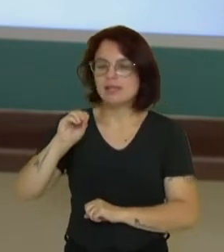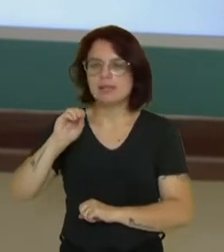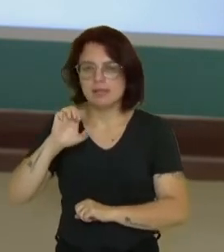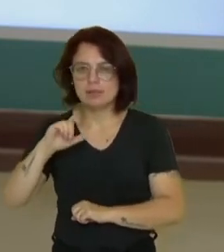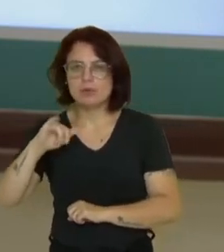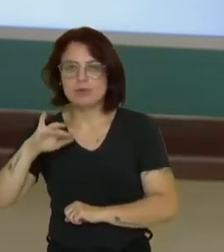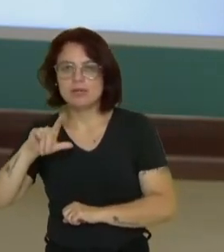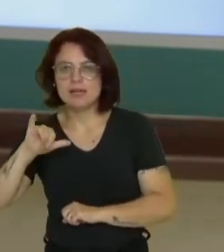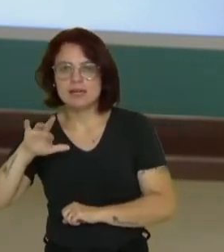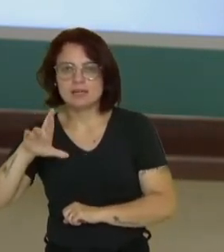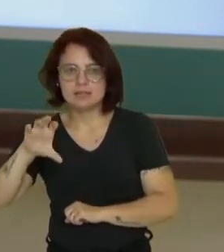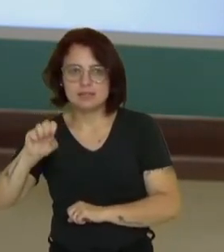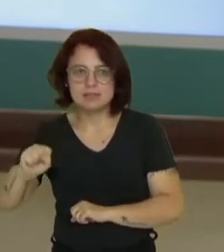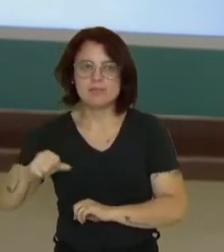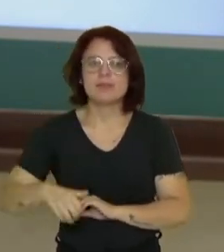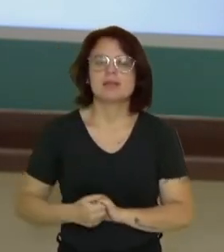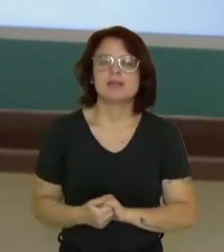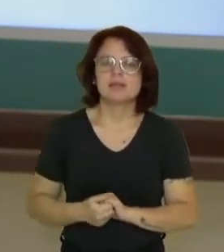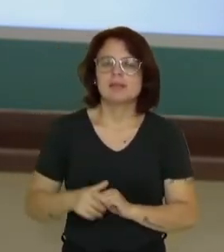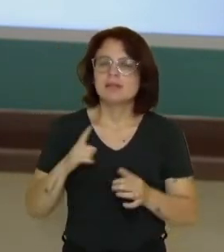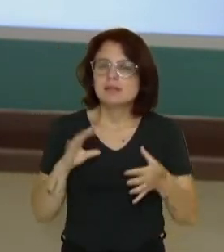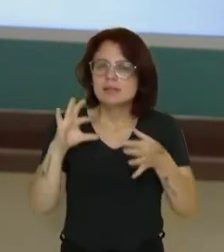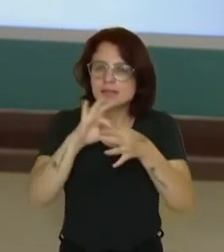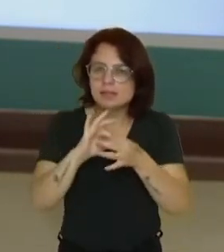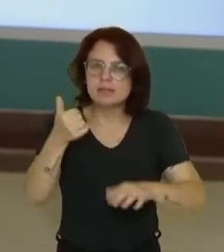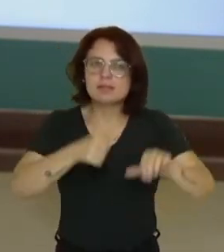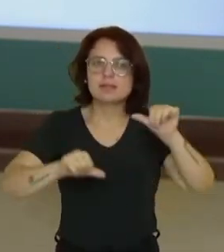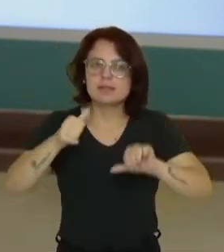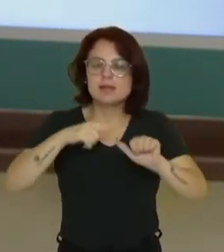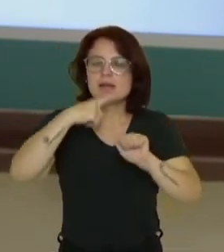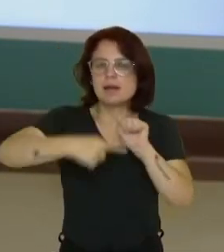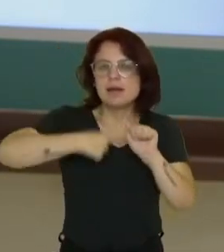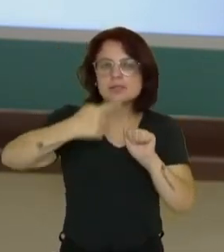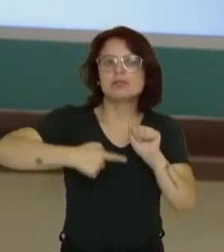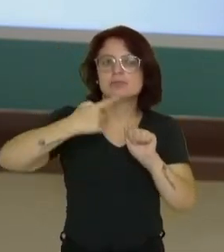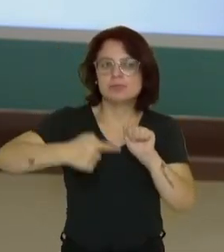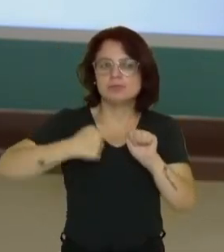moleculares. As ligações químicas entre esses átomos são ligações de